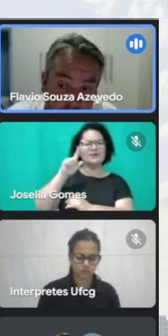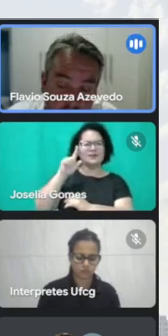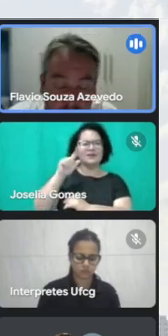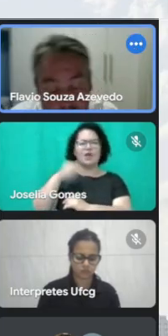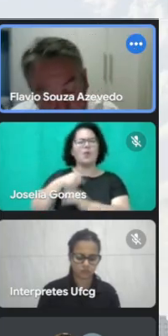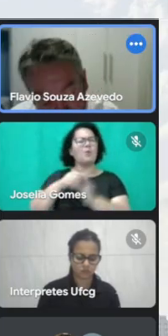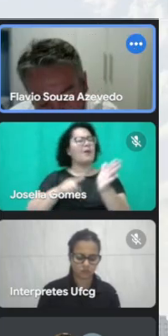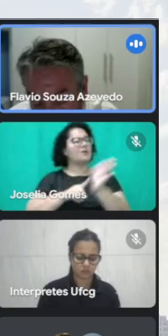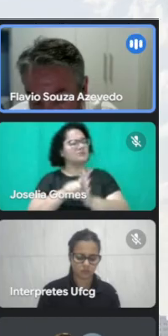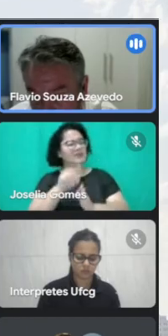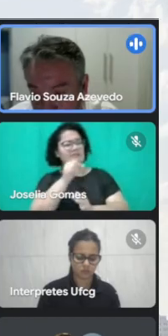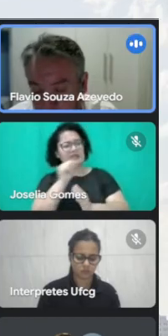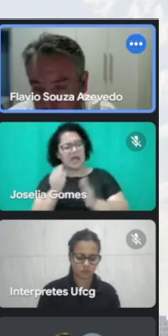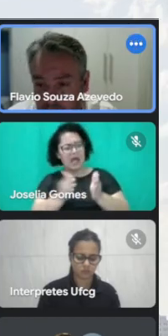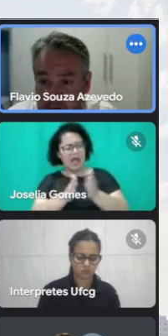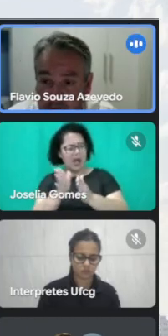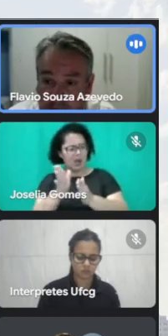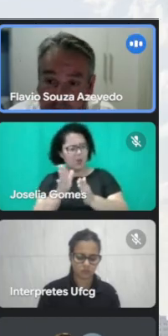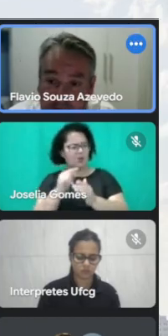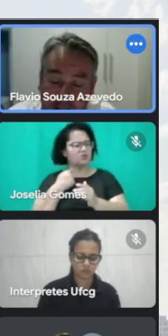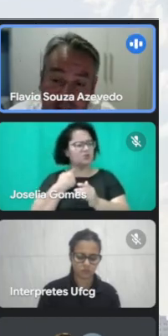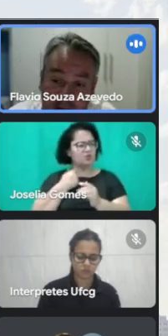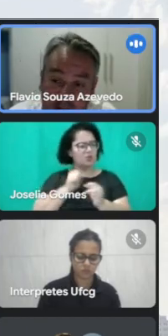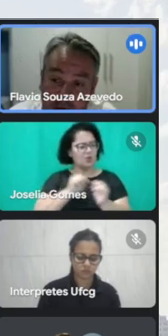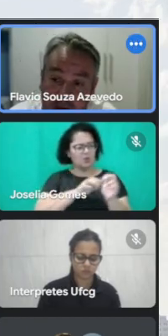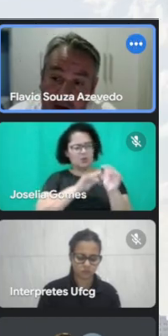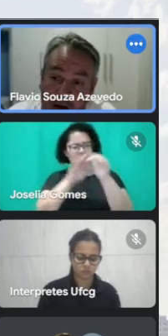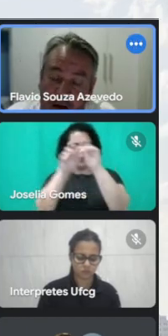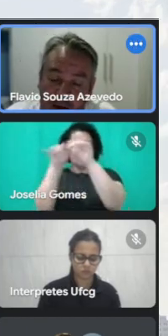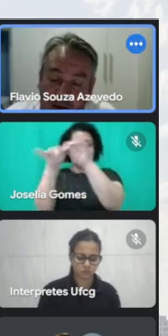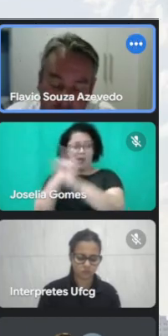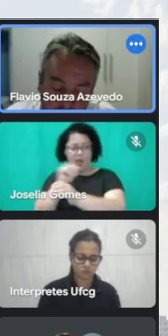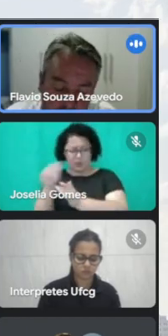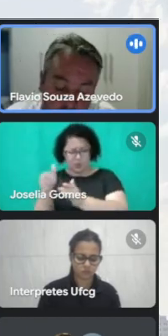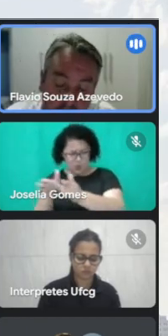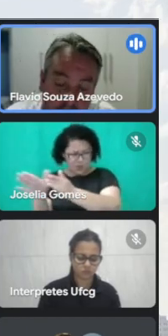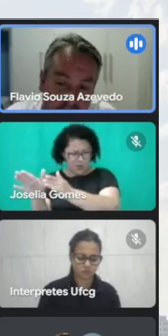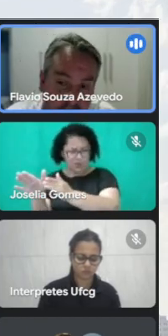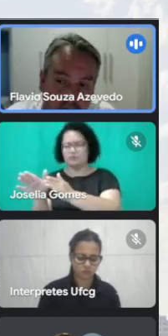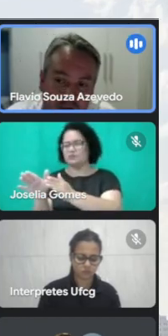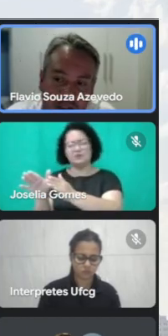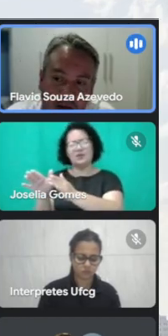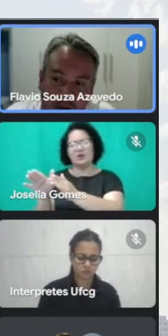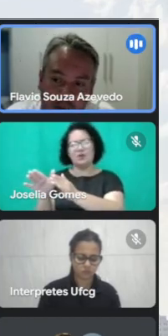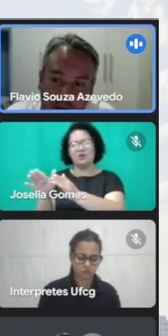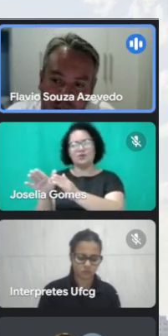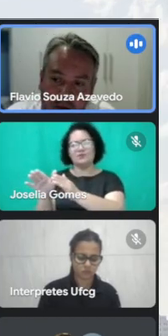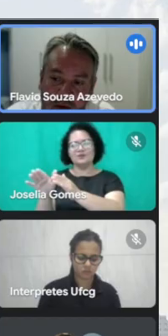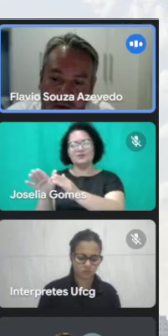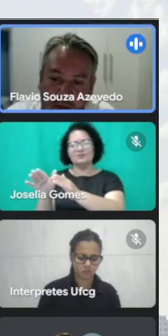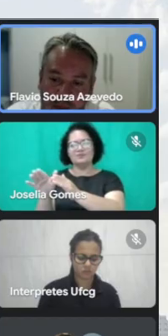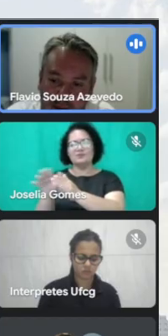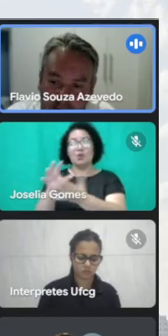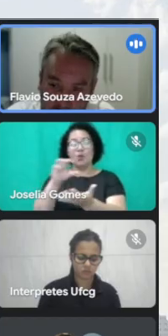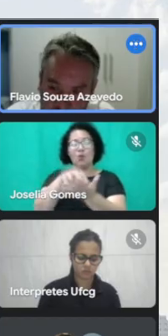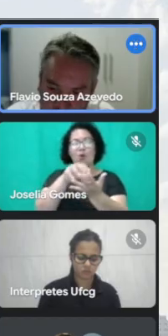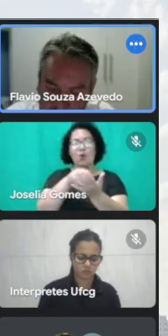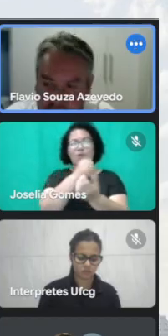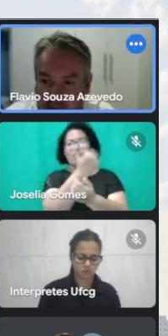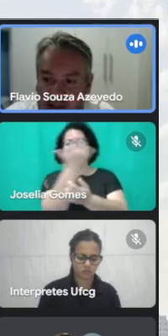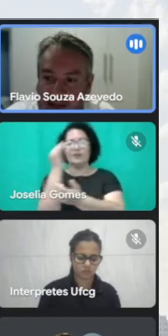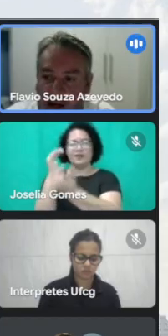direto no rio? Eles disseram não. O pessoal da parte técnica disse não. O órgão ambiental do estado não permitiu. Então,